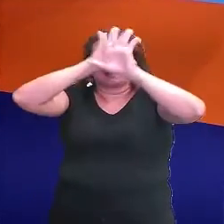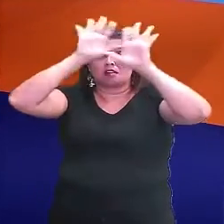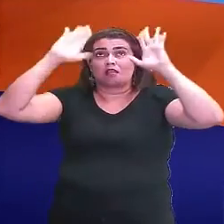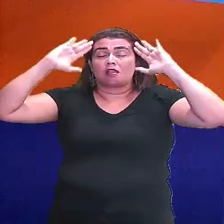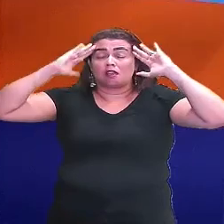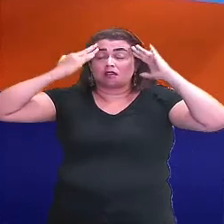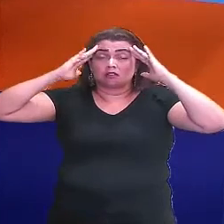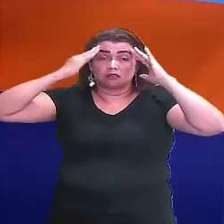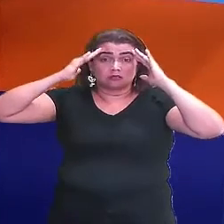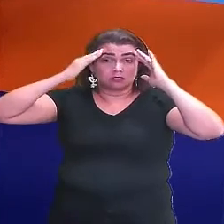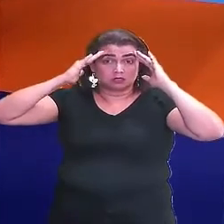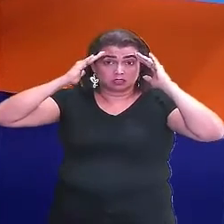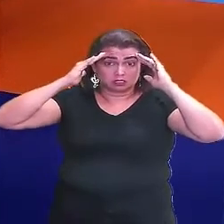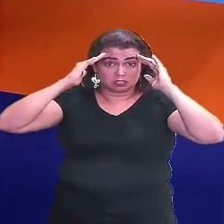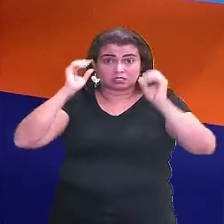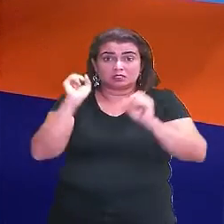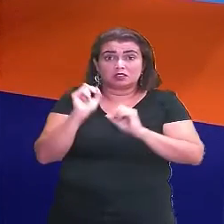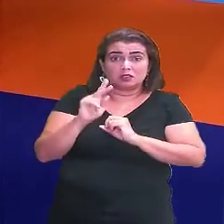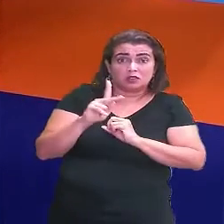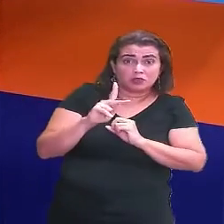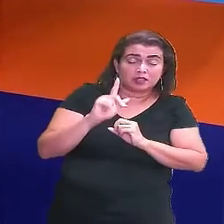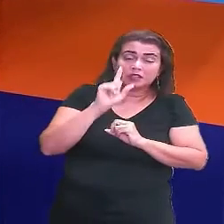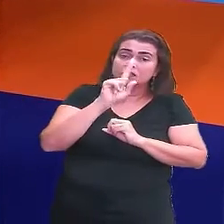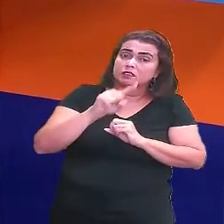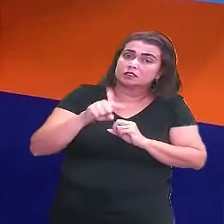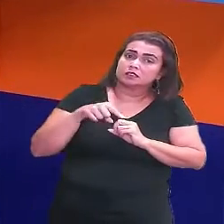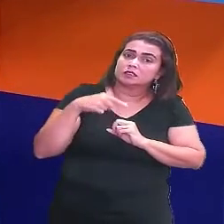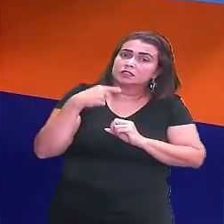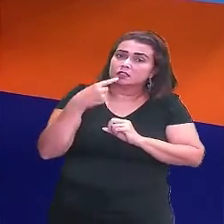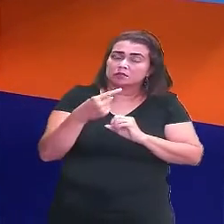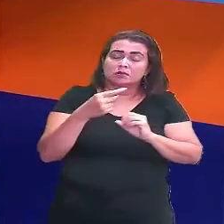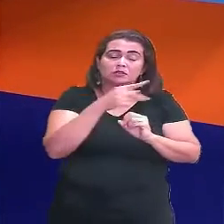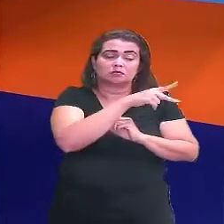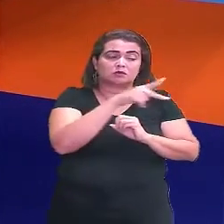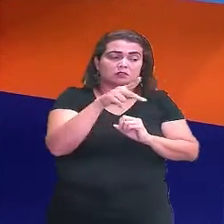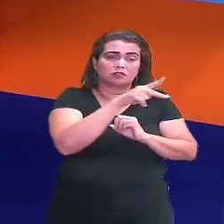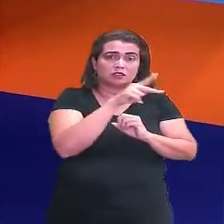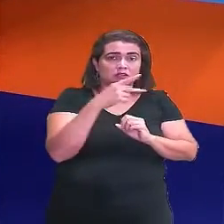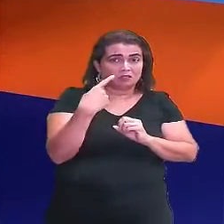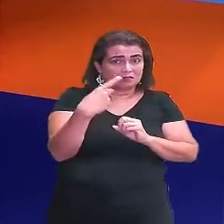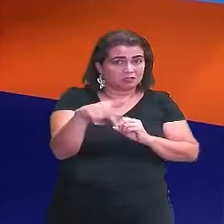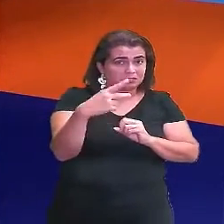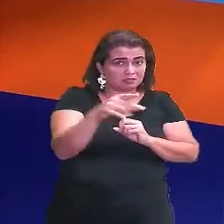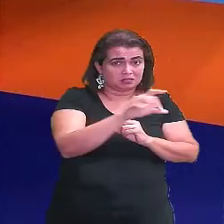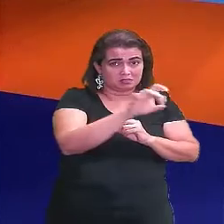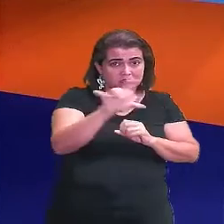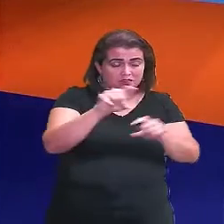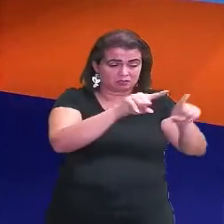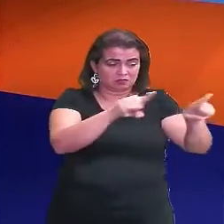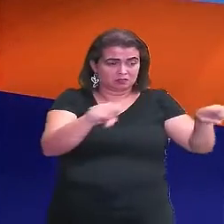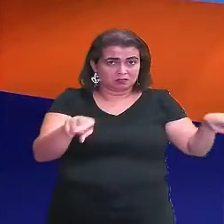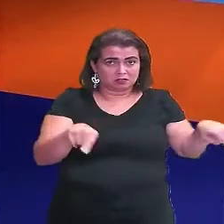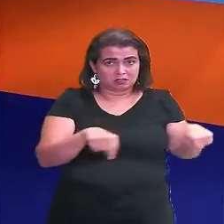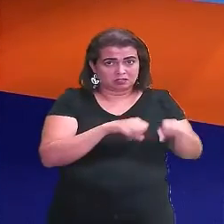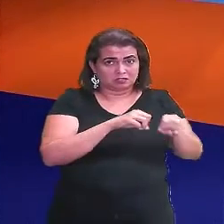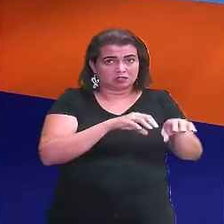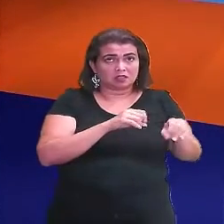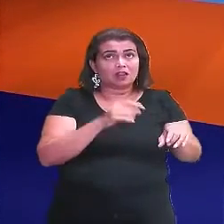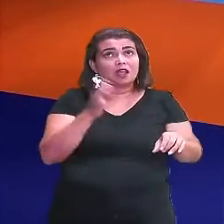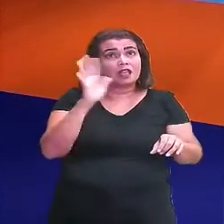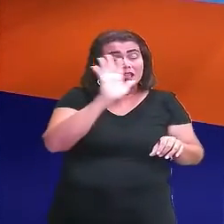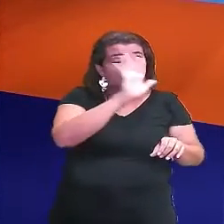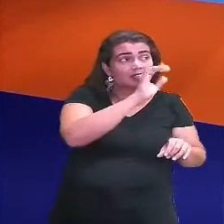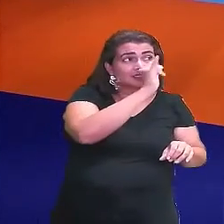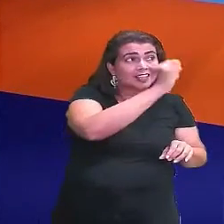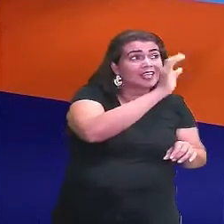tá bom? E aí vocês vão ver esse assunto aí com a professora de vocês na sala de aula. E vocês, tia, eu assisti